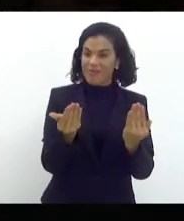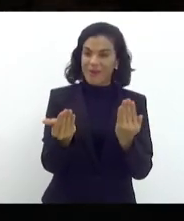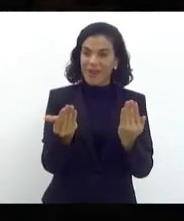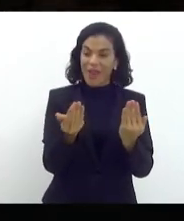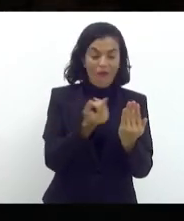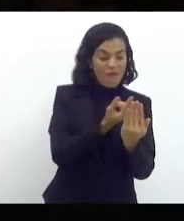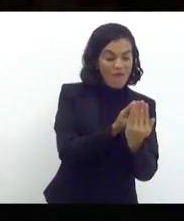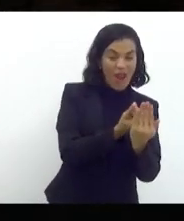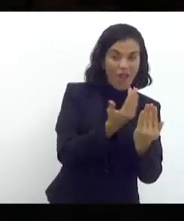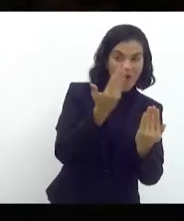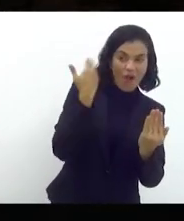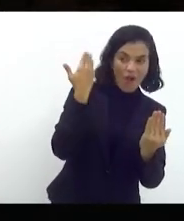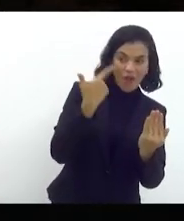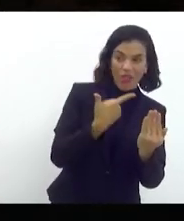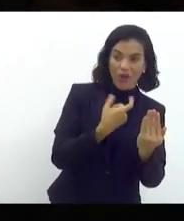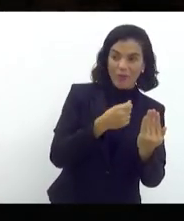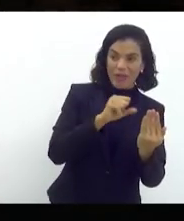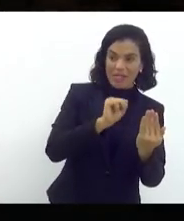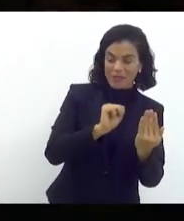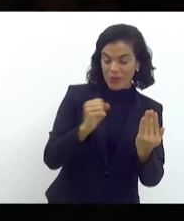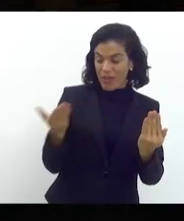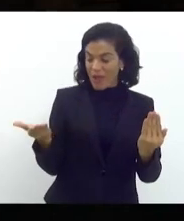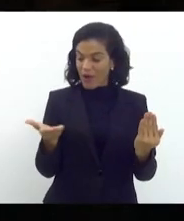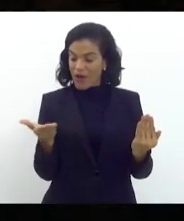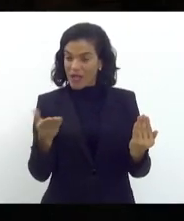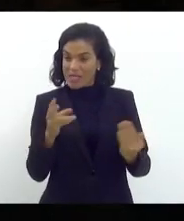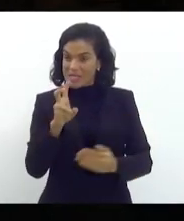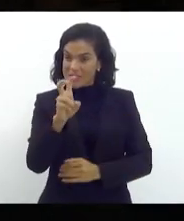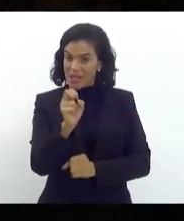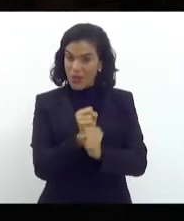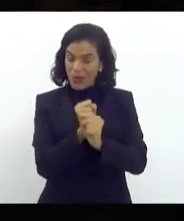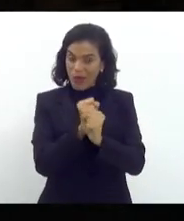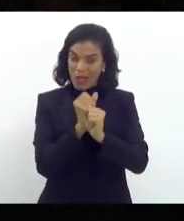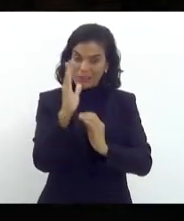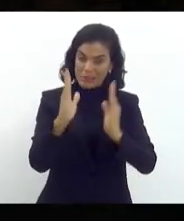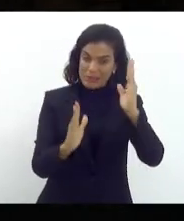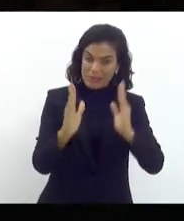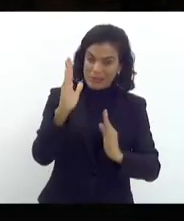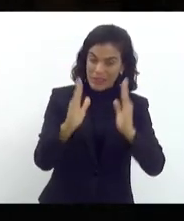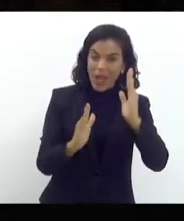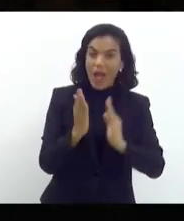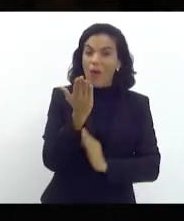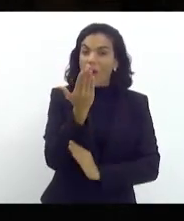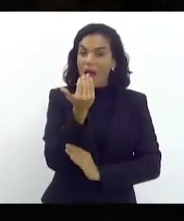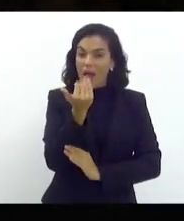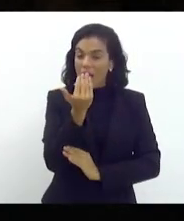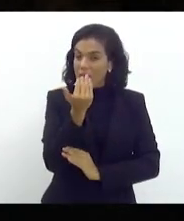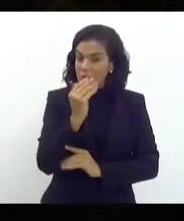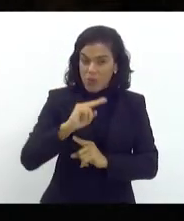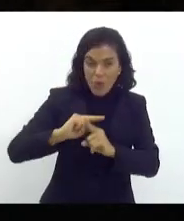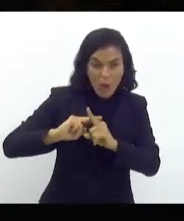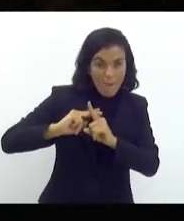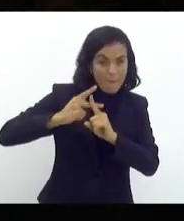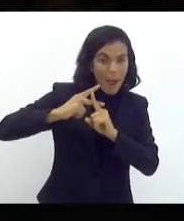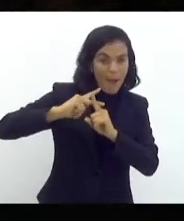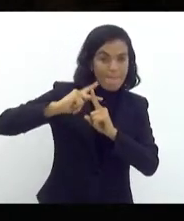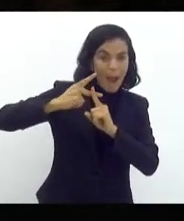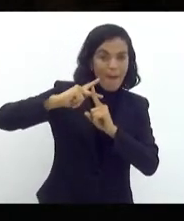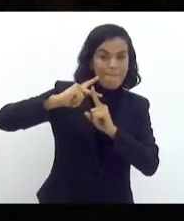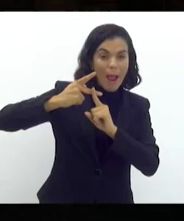com os preços hoje em média em cinco anos esses alimentos aumentaram